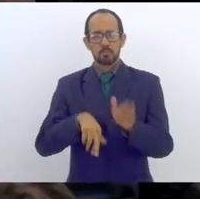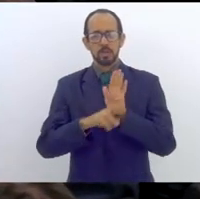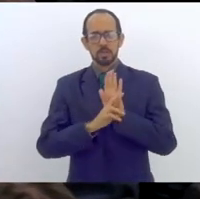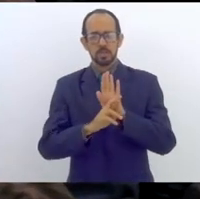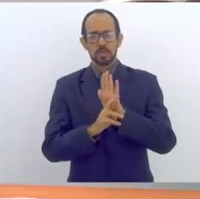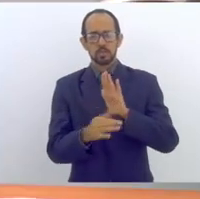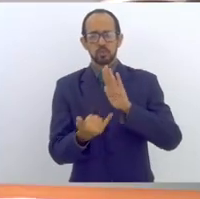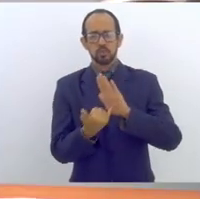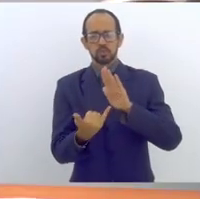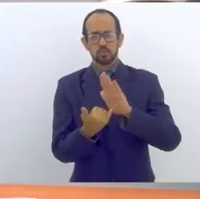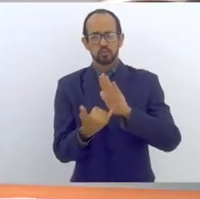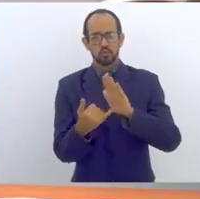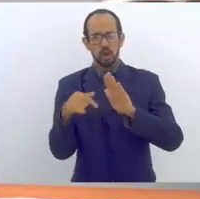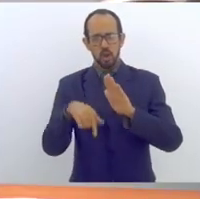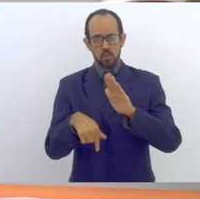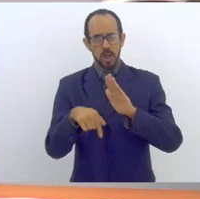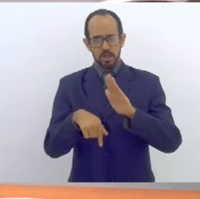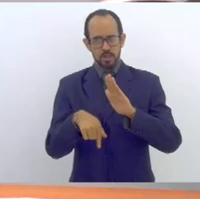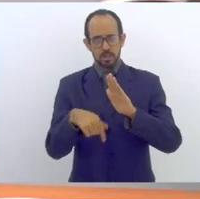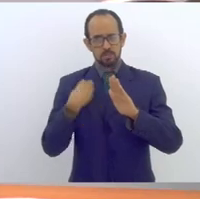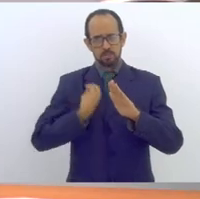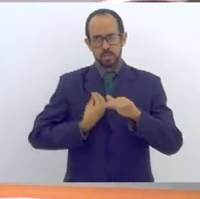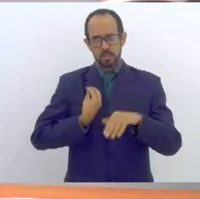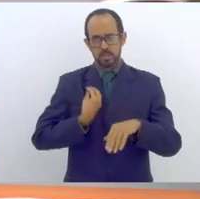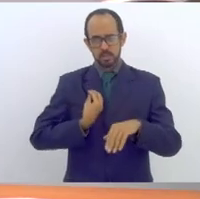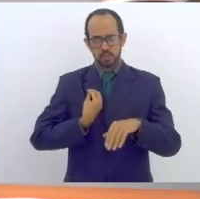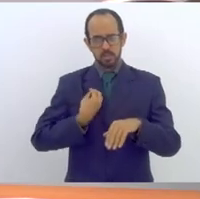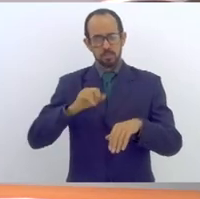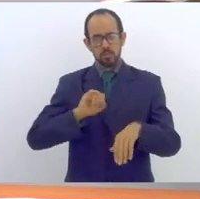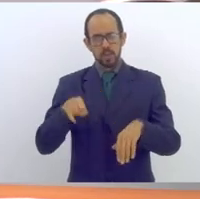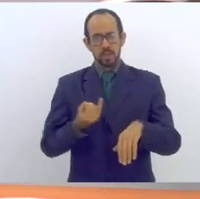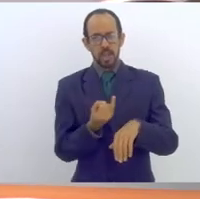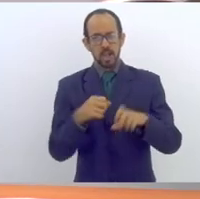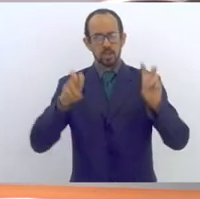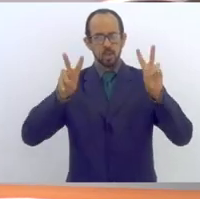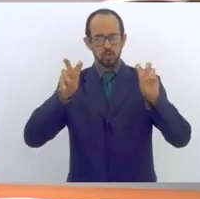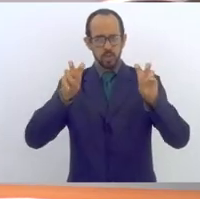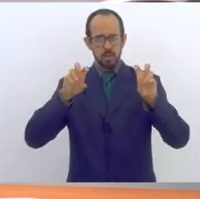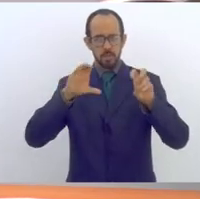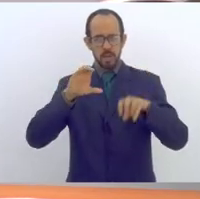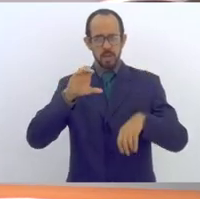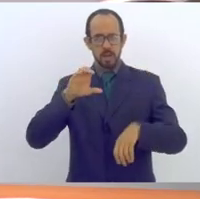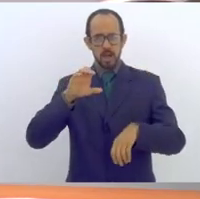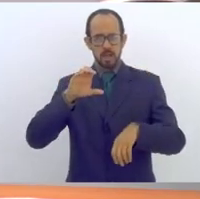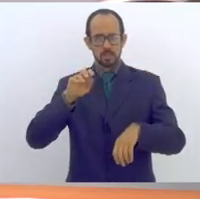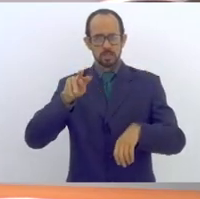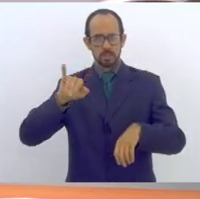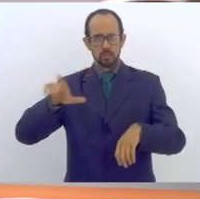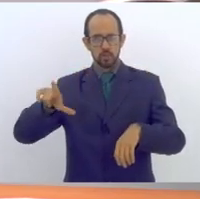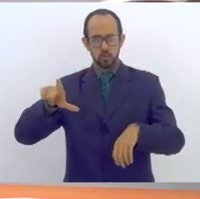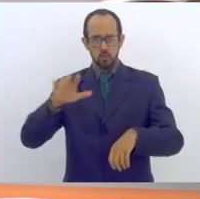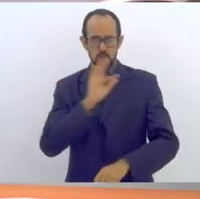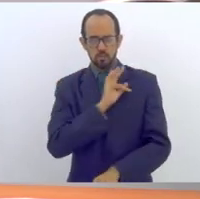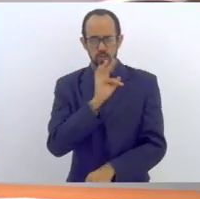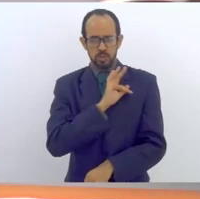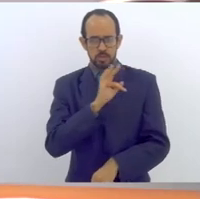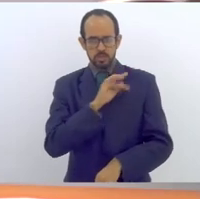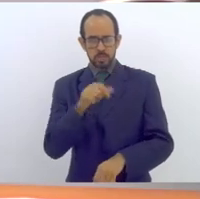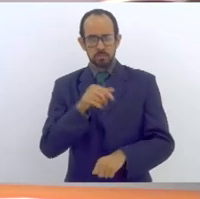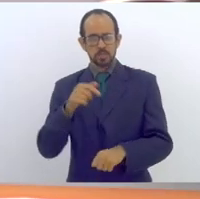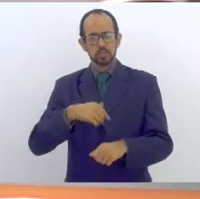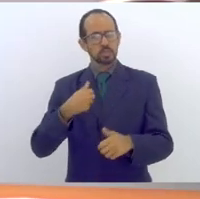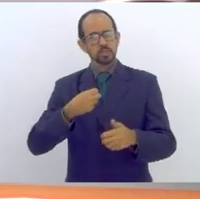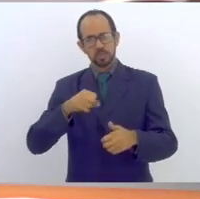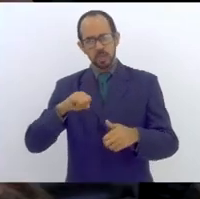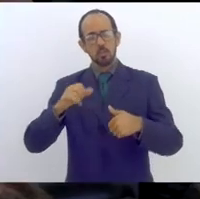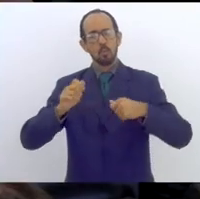aqui e aproveitar já que o tema é Polícia Civil para que a gente já puder já encaminhar alguma coisa deliberar alguma coisa aqui